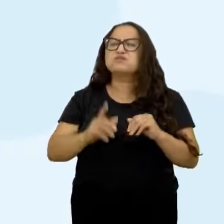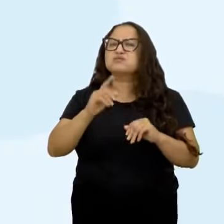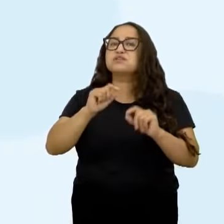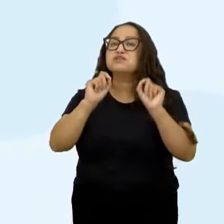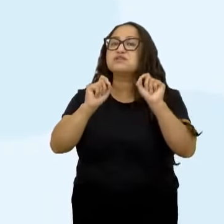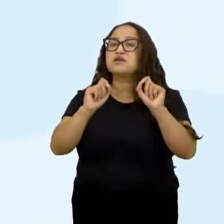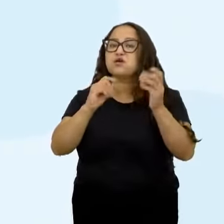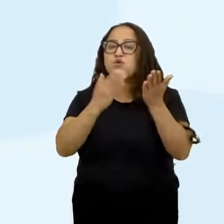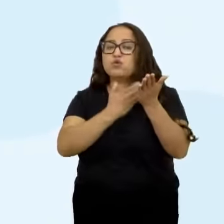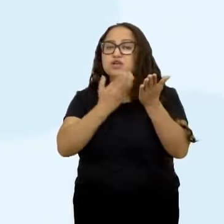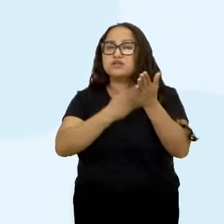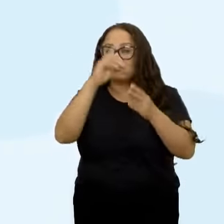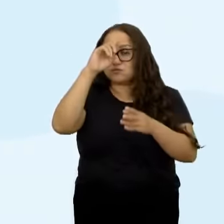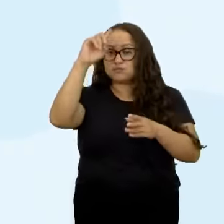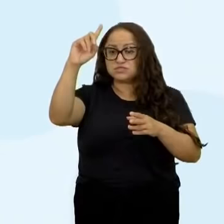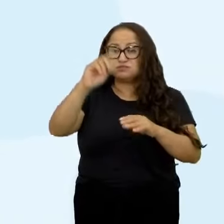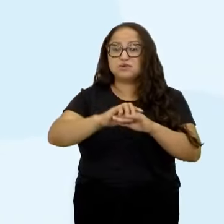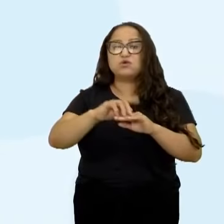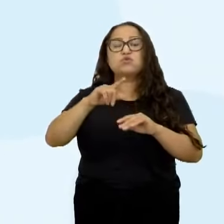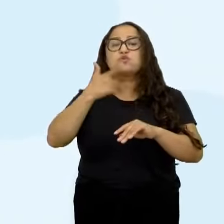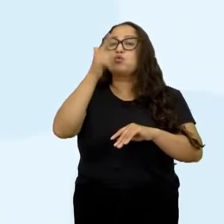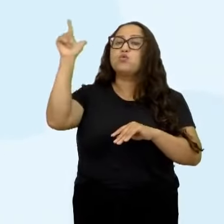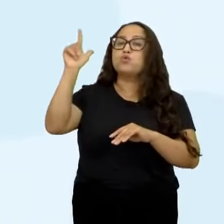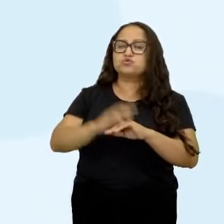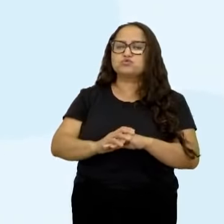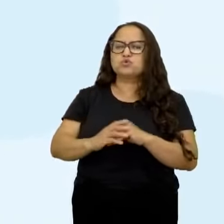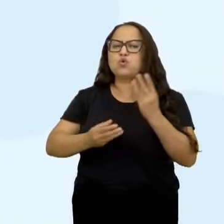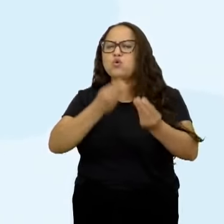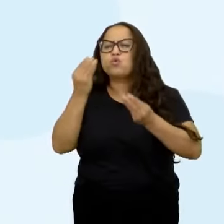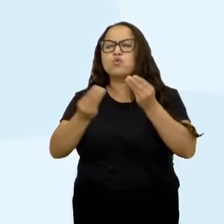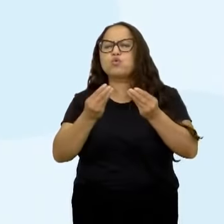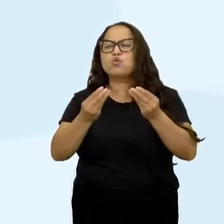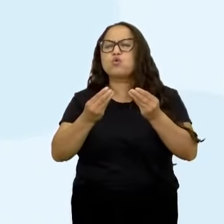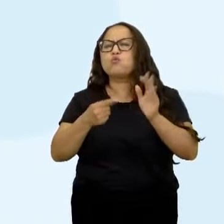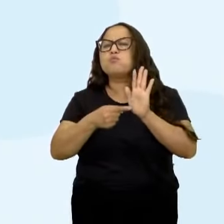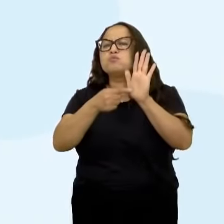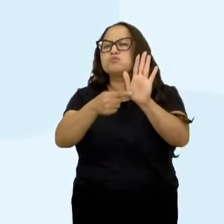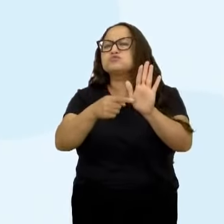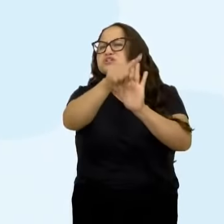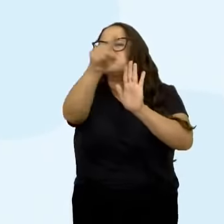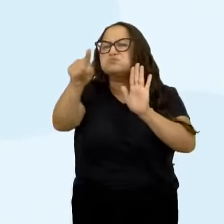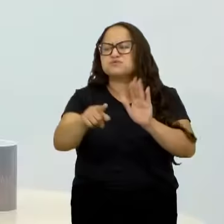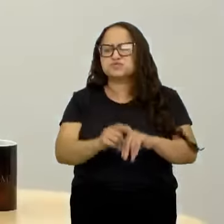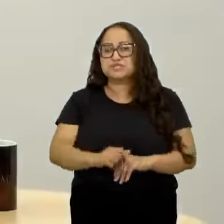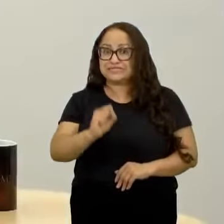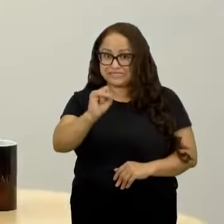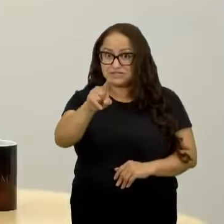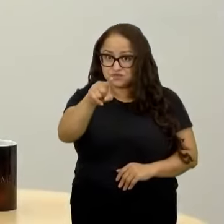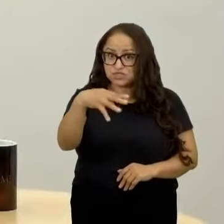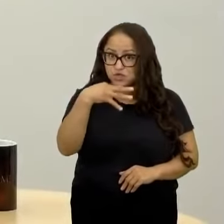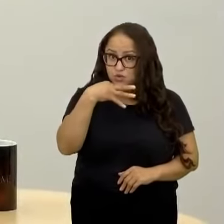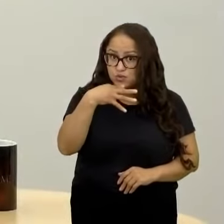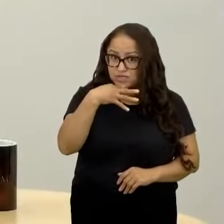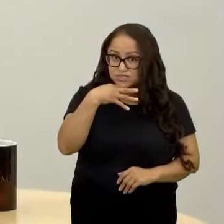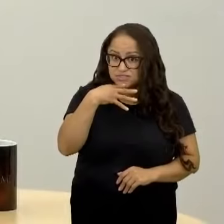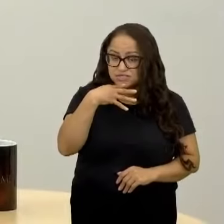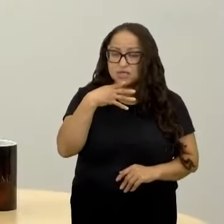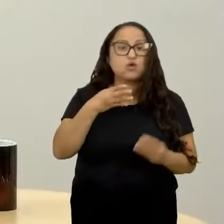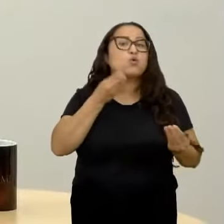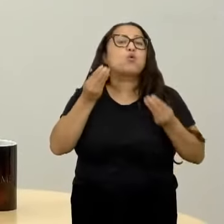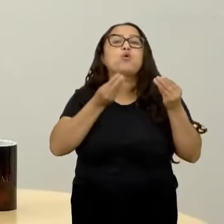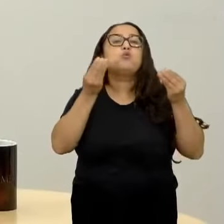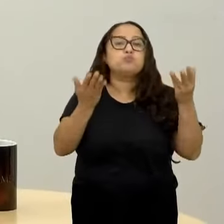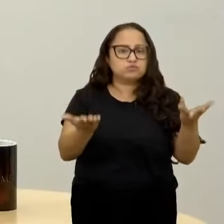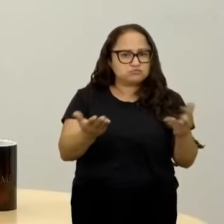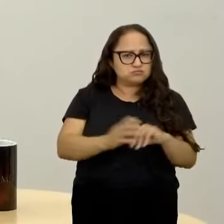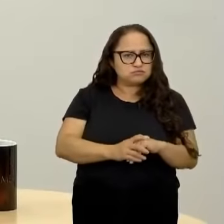o livro principal e o outro que ele faz referência como elas lhe foram apresentadas então se você conhece você vai dizer Como que